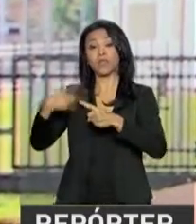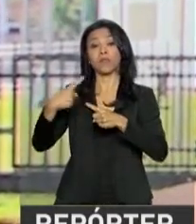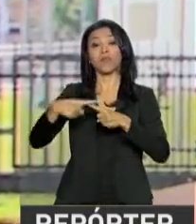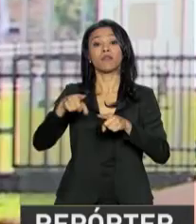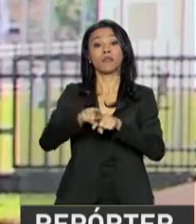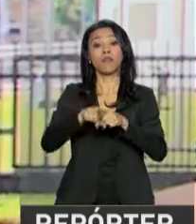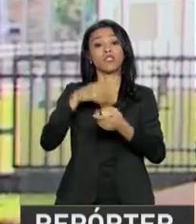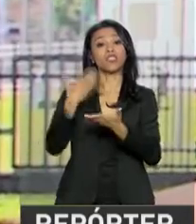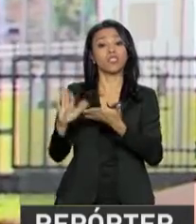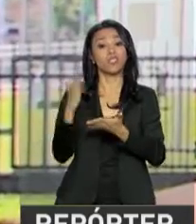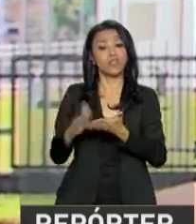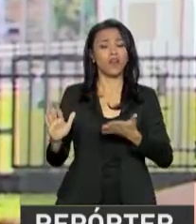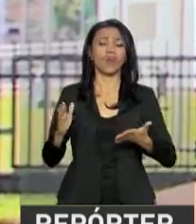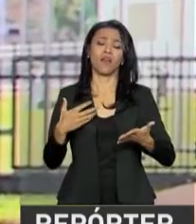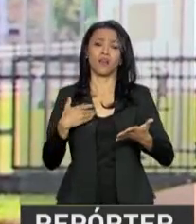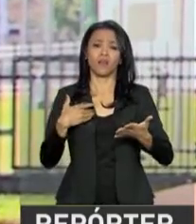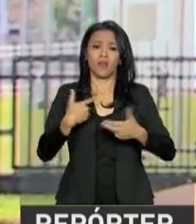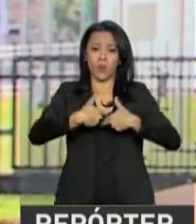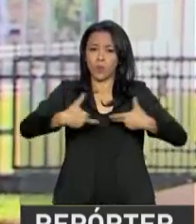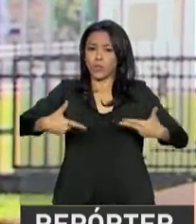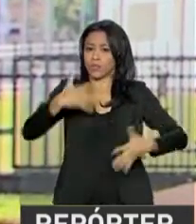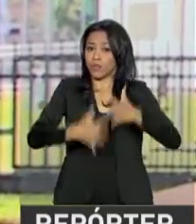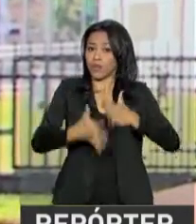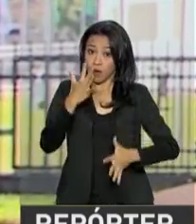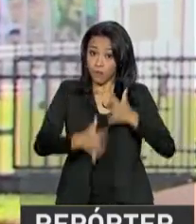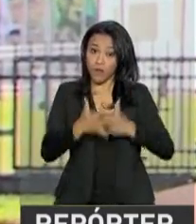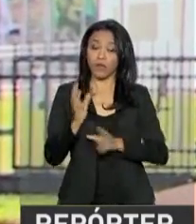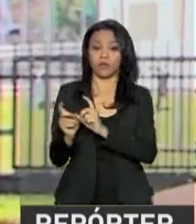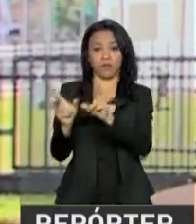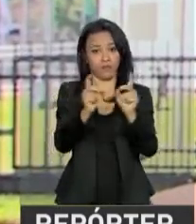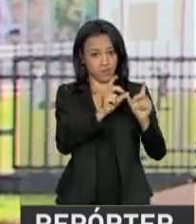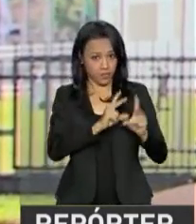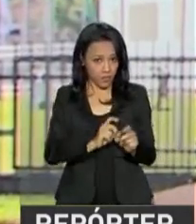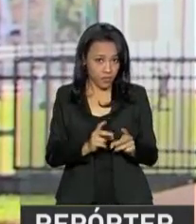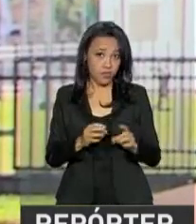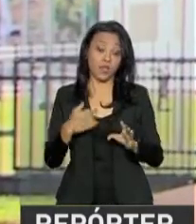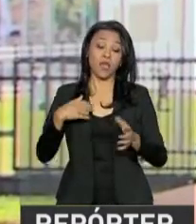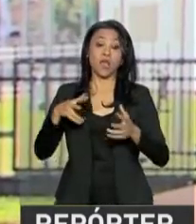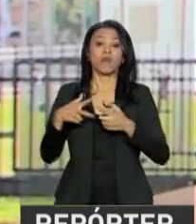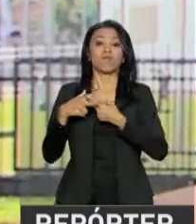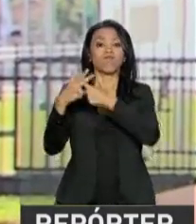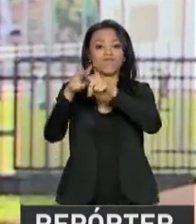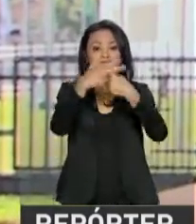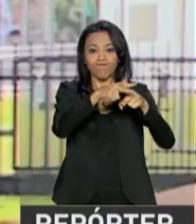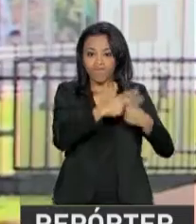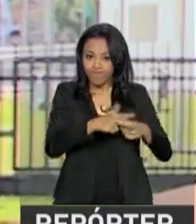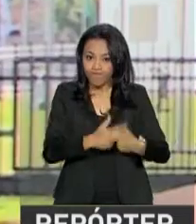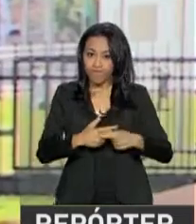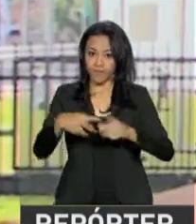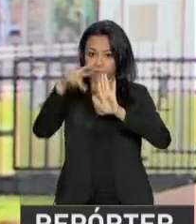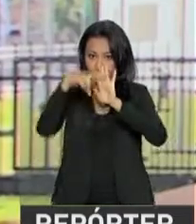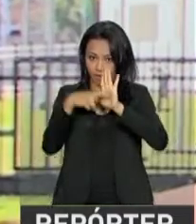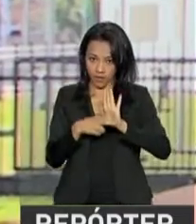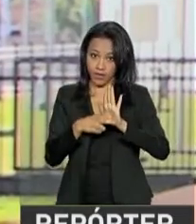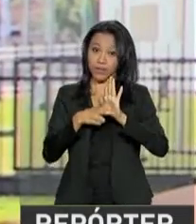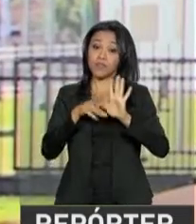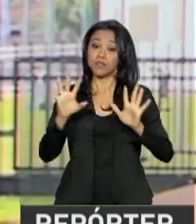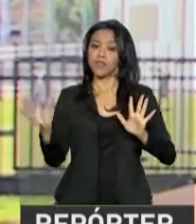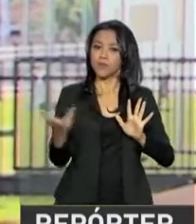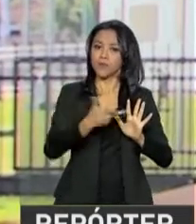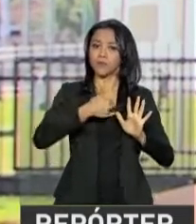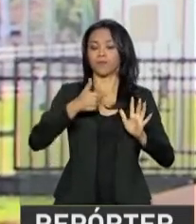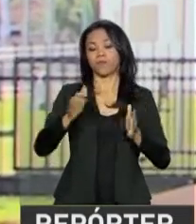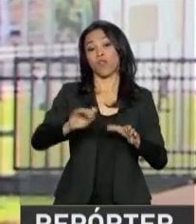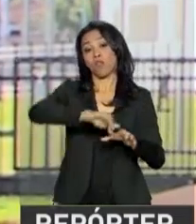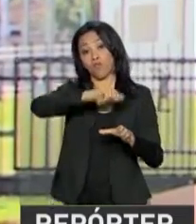que dificultam o comércio regional modernizando os regulamentos e dando mais eficiência ao bloco no